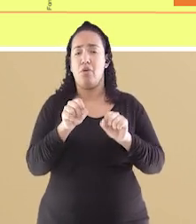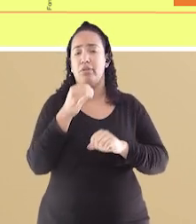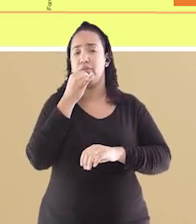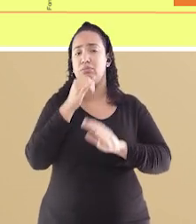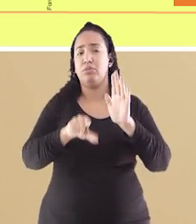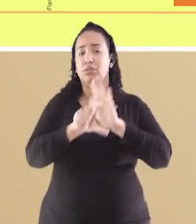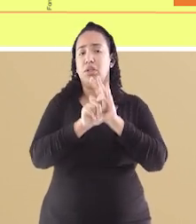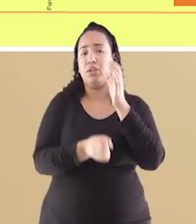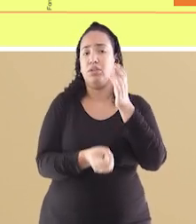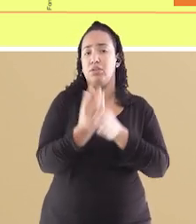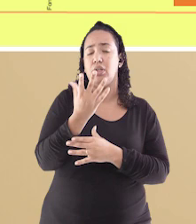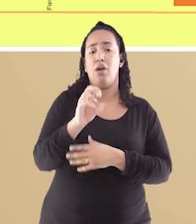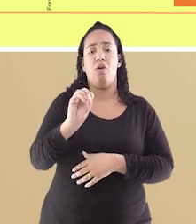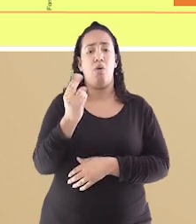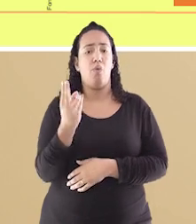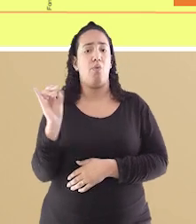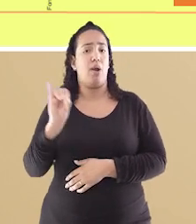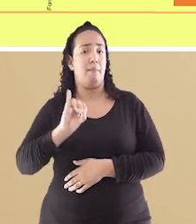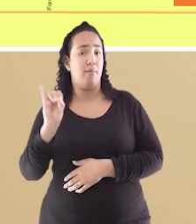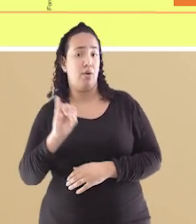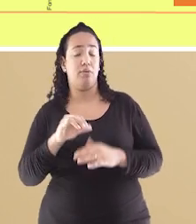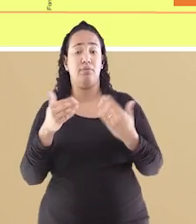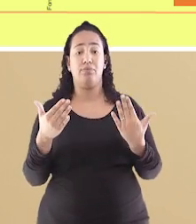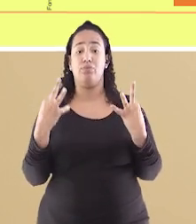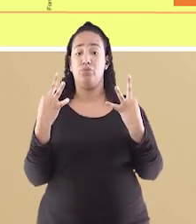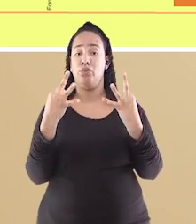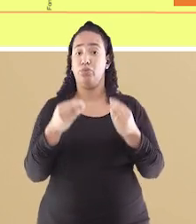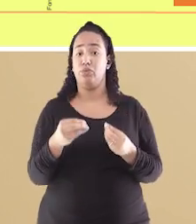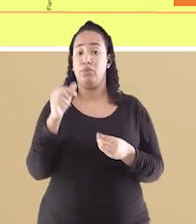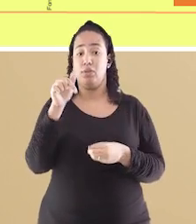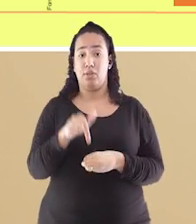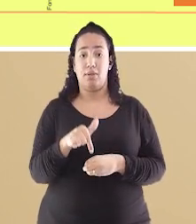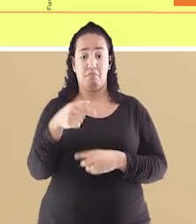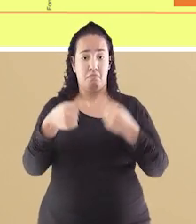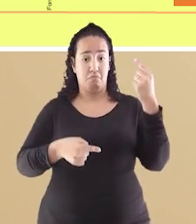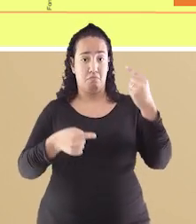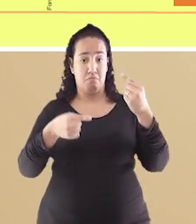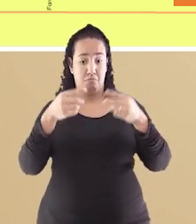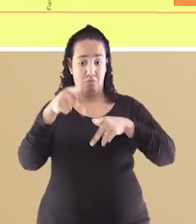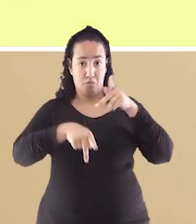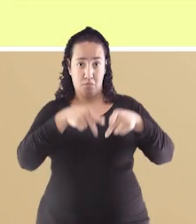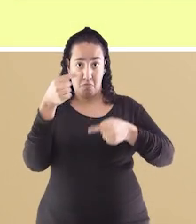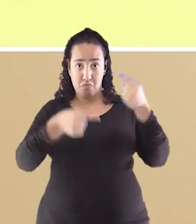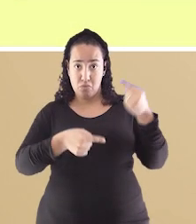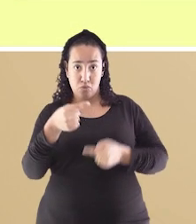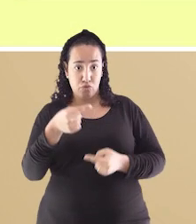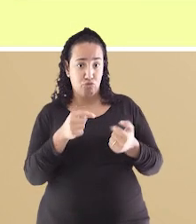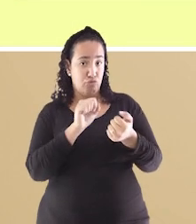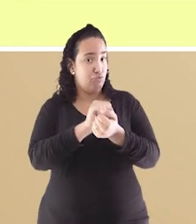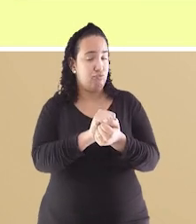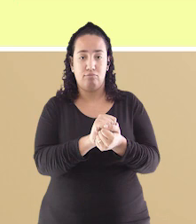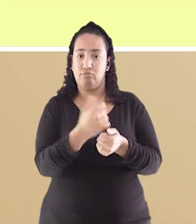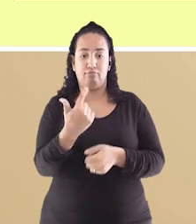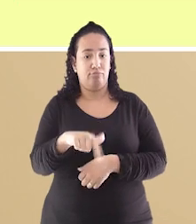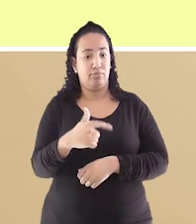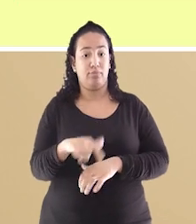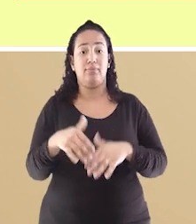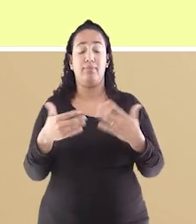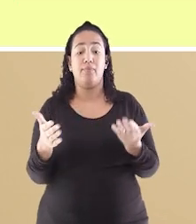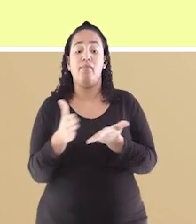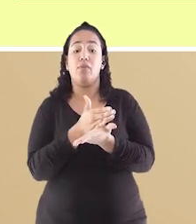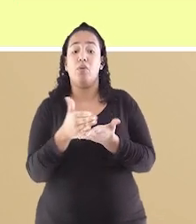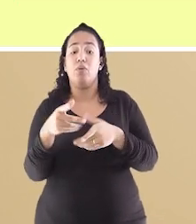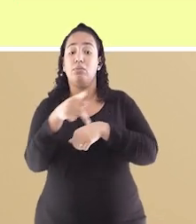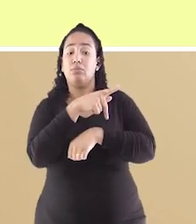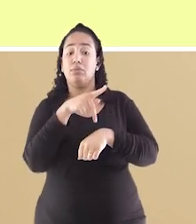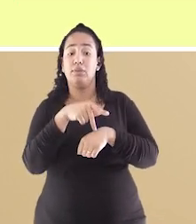ou impostos ou tributos, isso tudo sem a participação da população. Em alguns países, o absolutismo foi